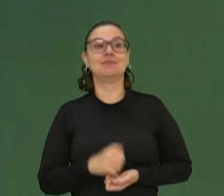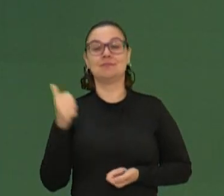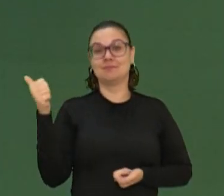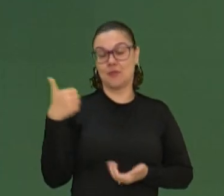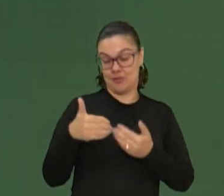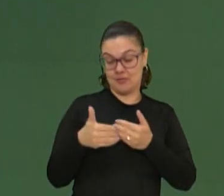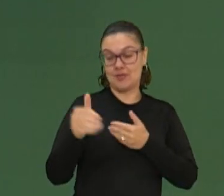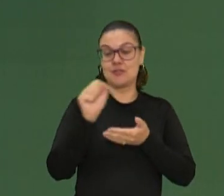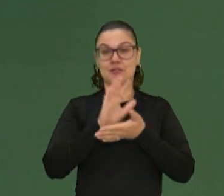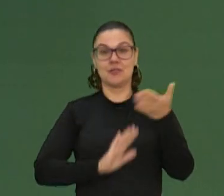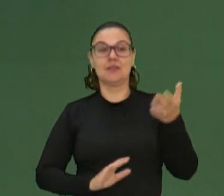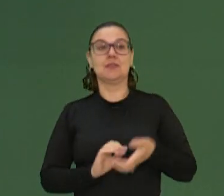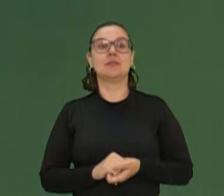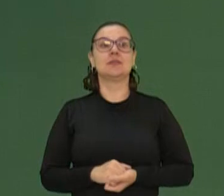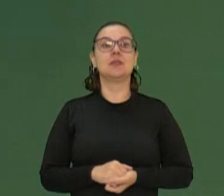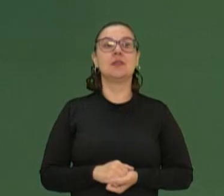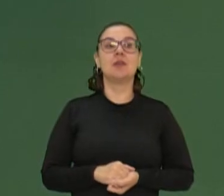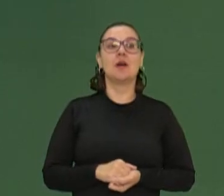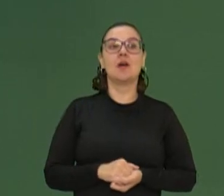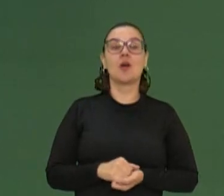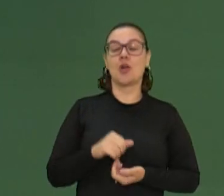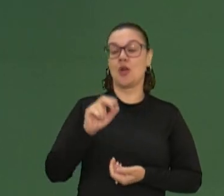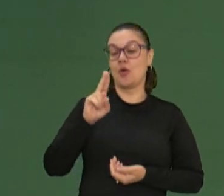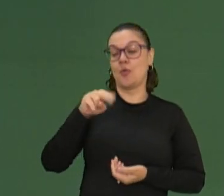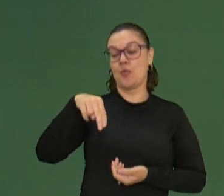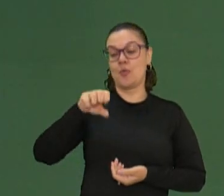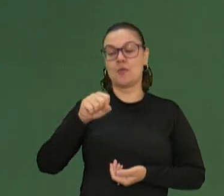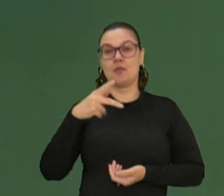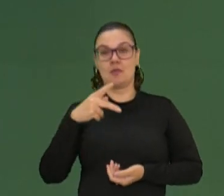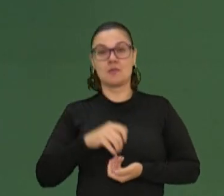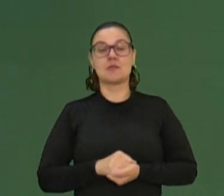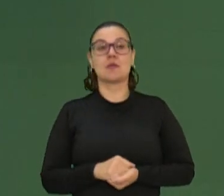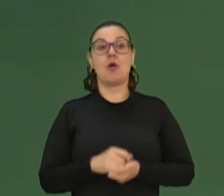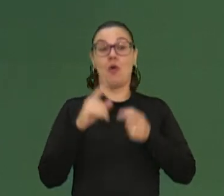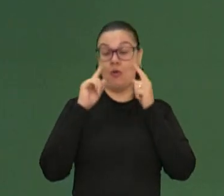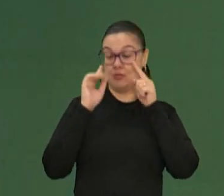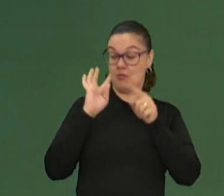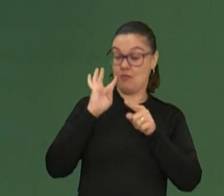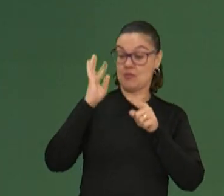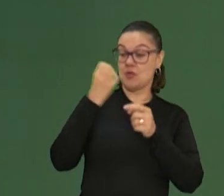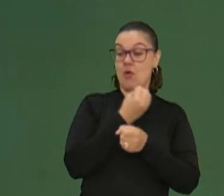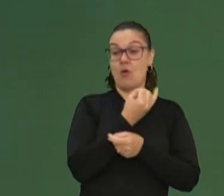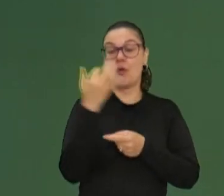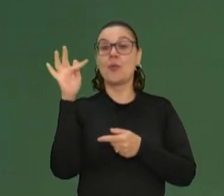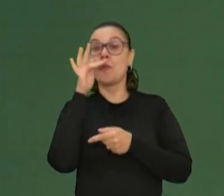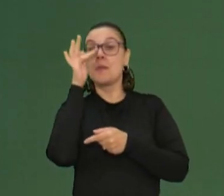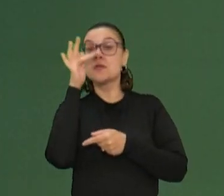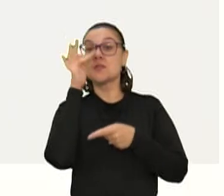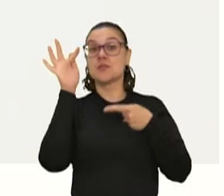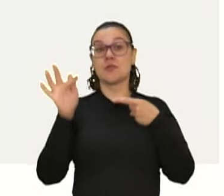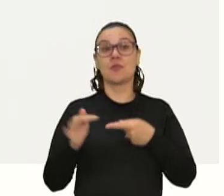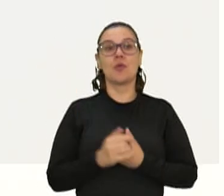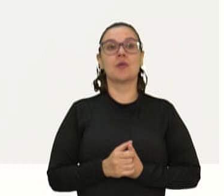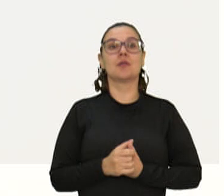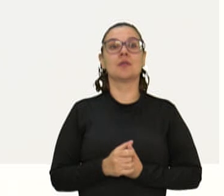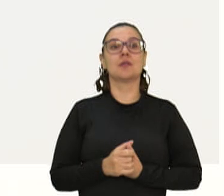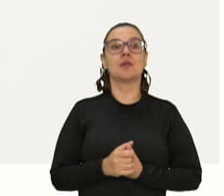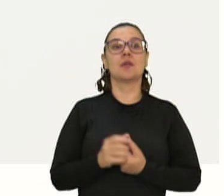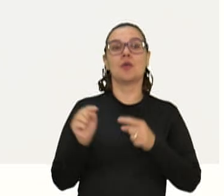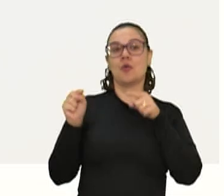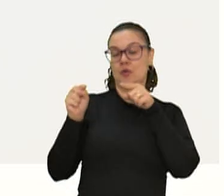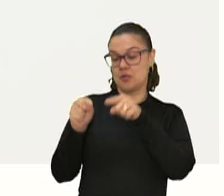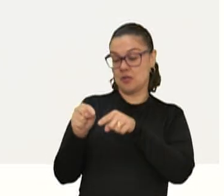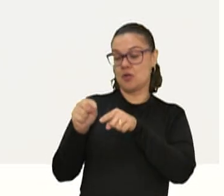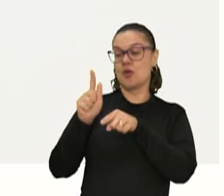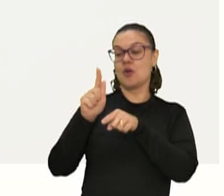para vocês. Universidade Estadual de São Paulo. O fato de, em algumas flores, o porção